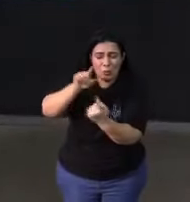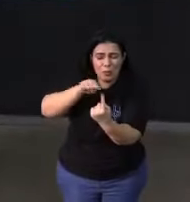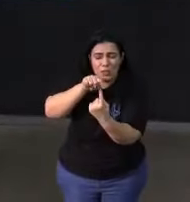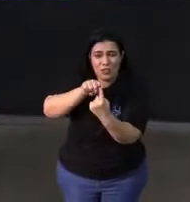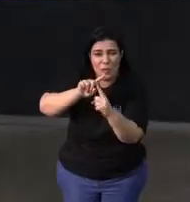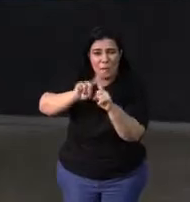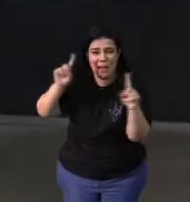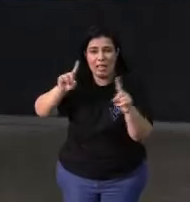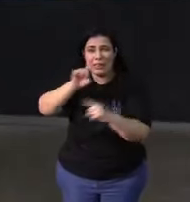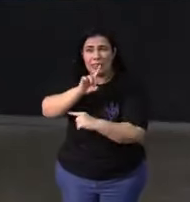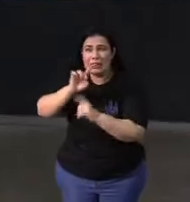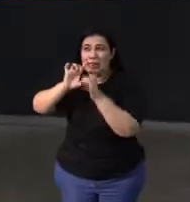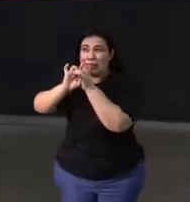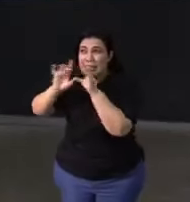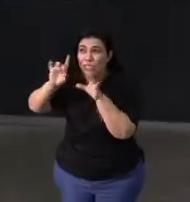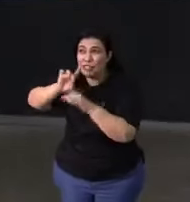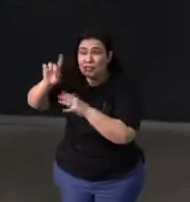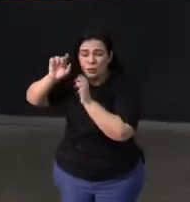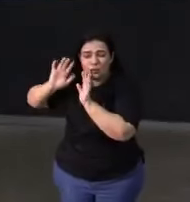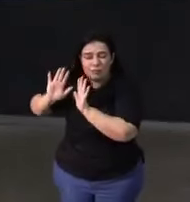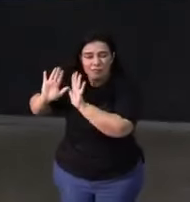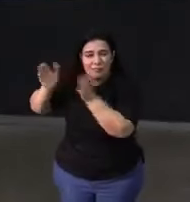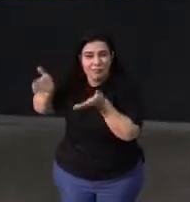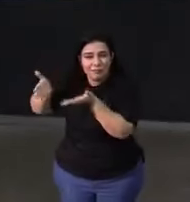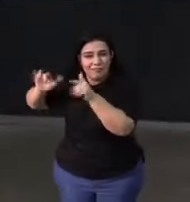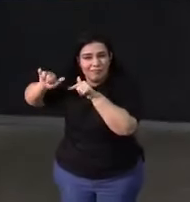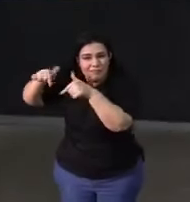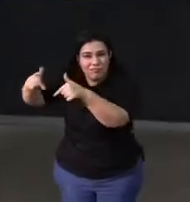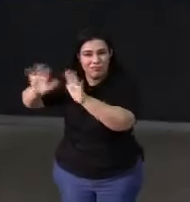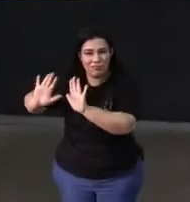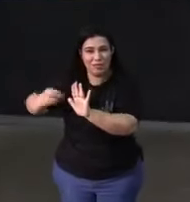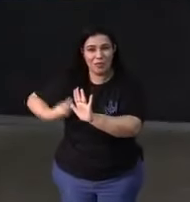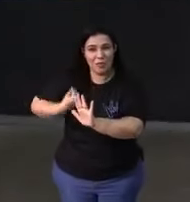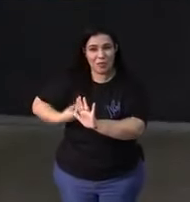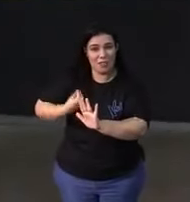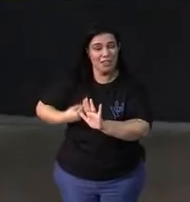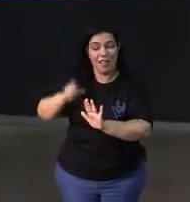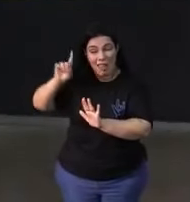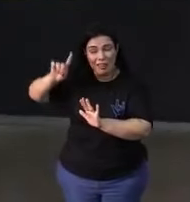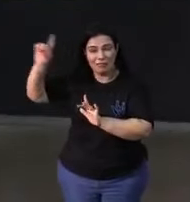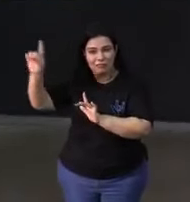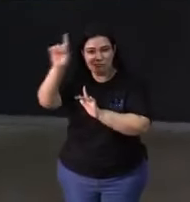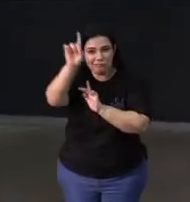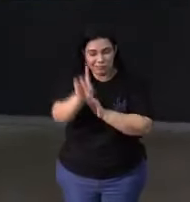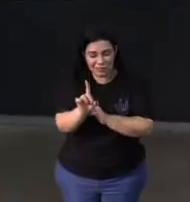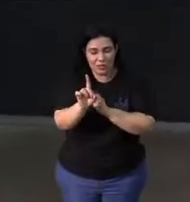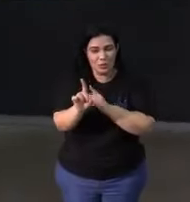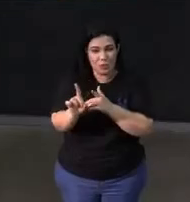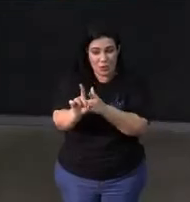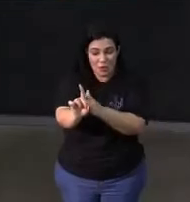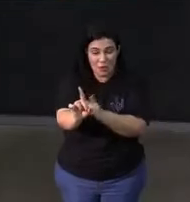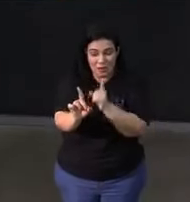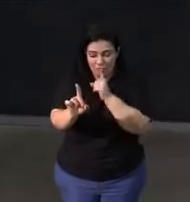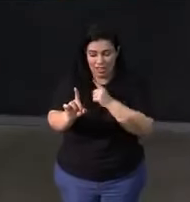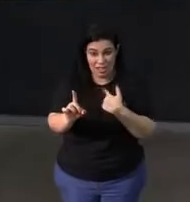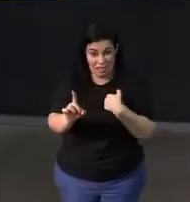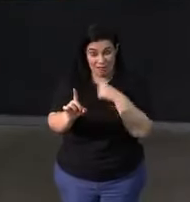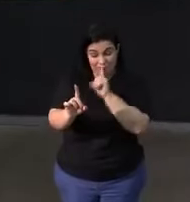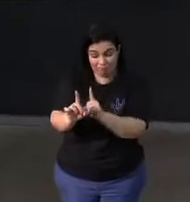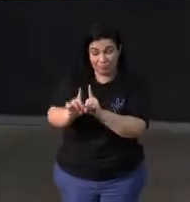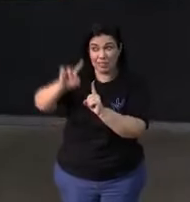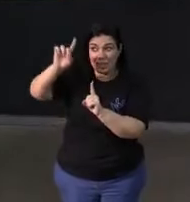mas deixa Deus agir na sua vida. É Ele quem vai à sua frente esquadrinhando caminhos